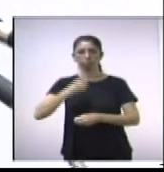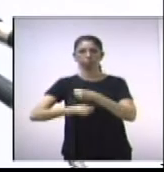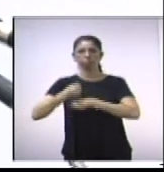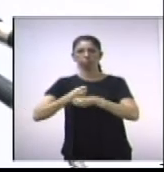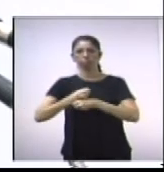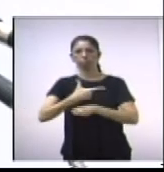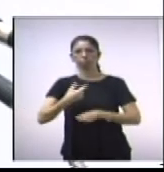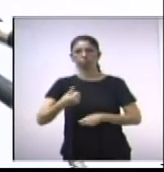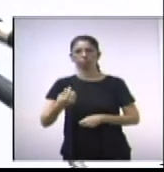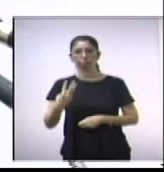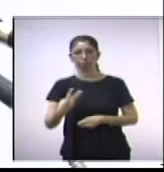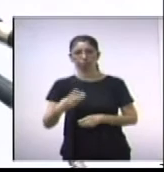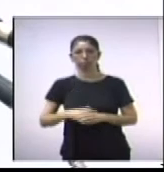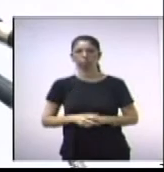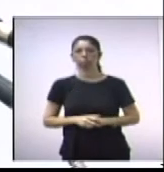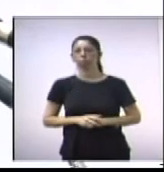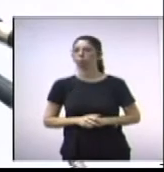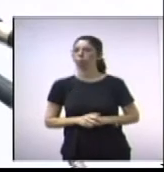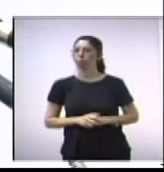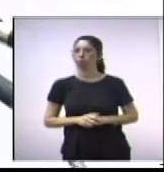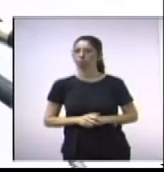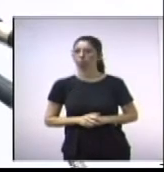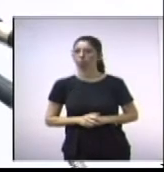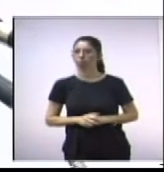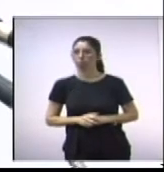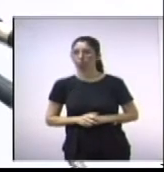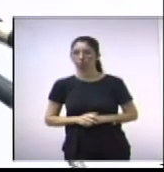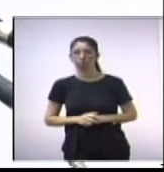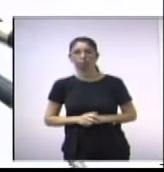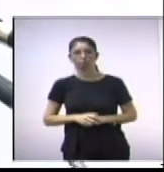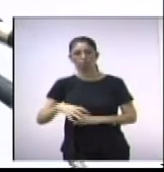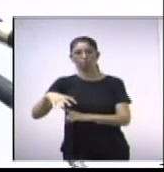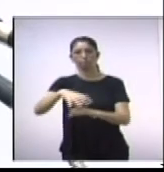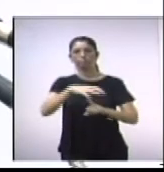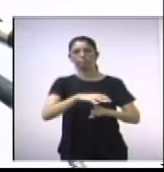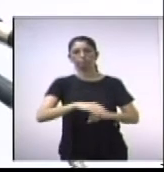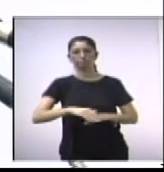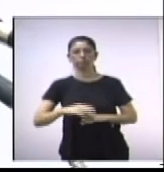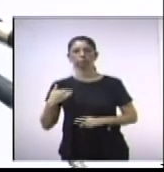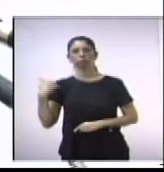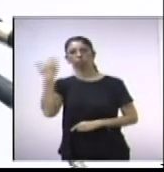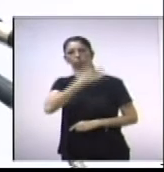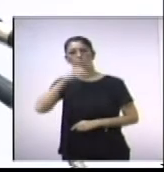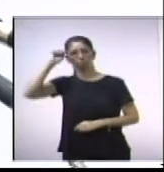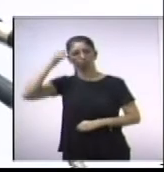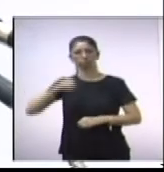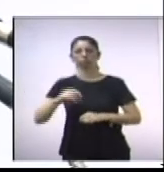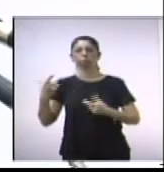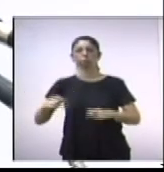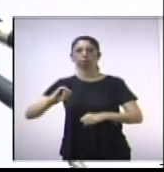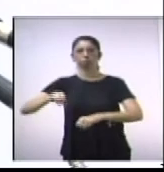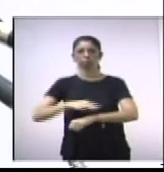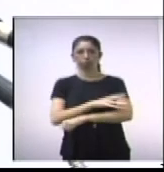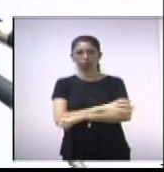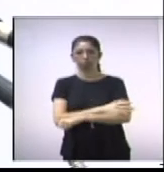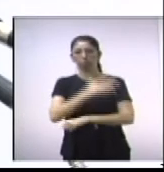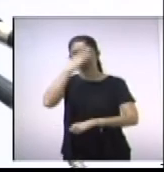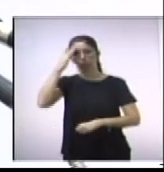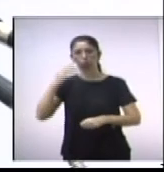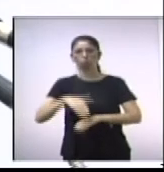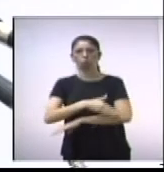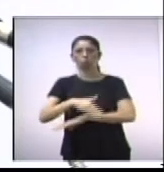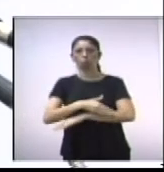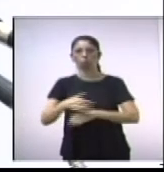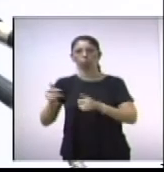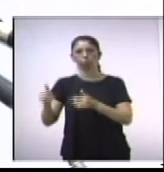2993/2013, que solicitou providências quanto à permanência de indigentes na Praça Nossa Senhora Aparecida, no bairro Juaranha. Número 171, do vereador João